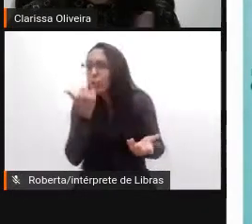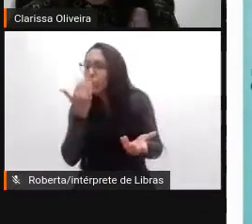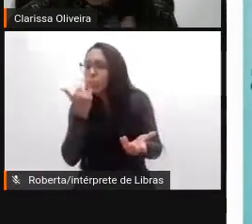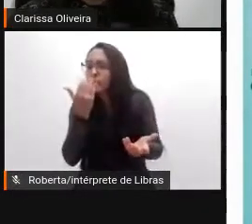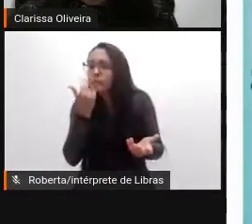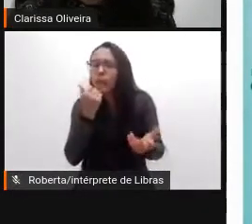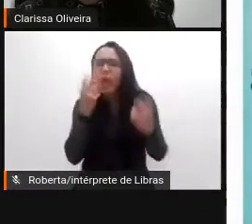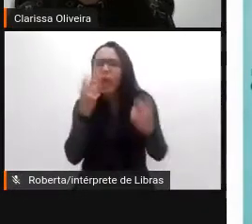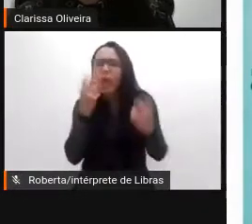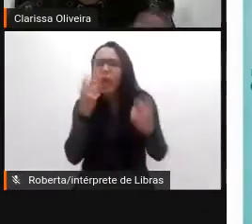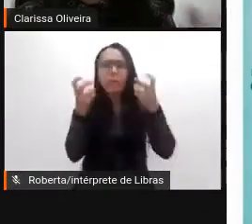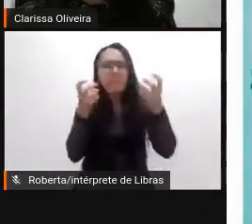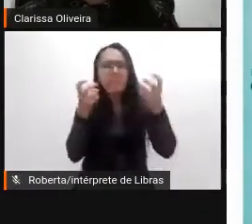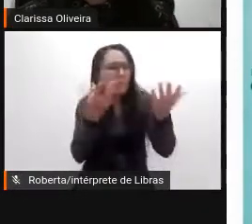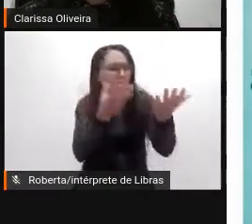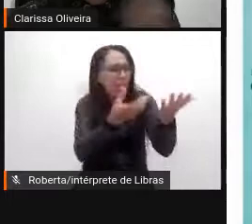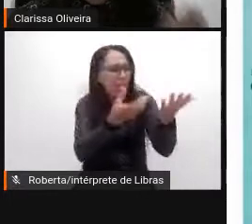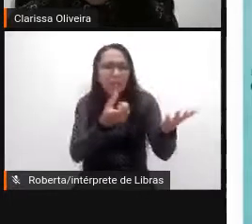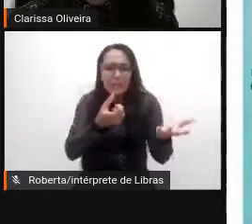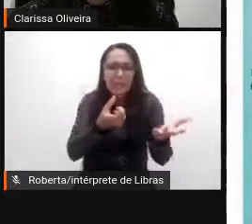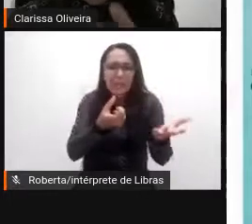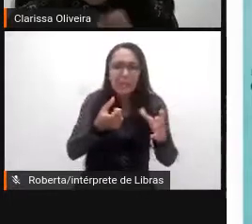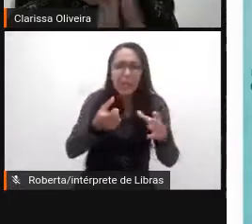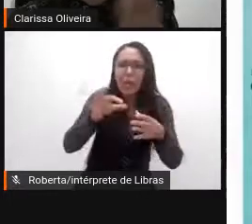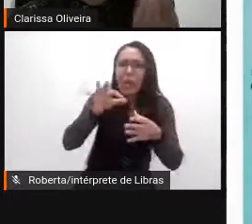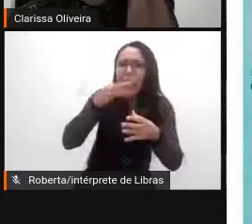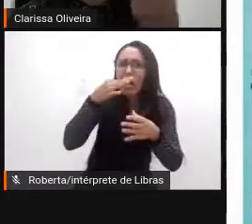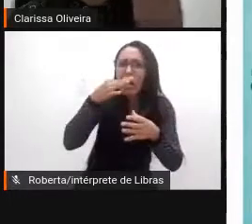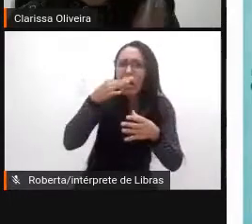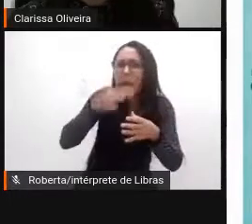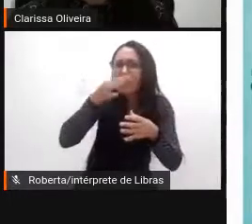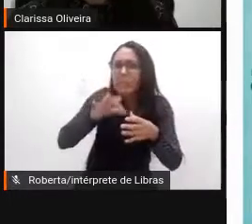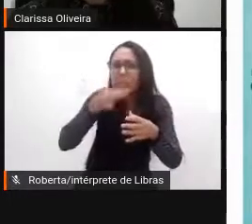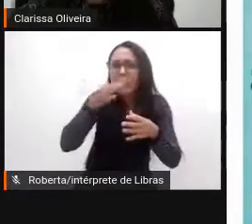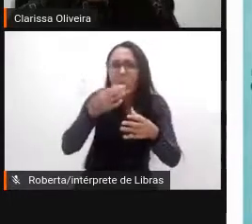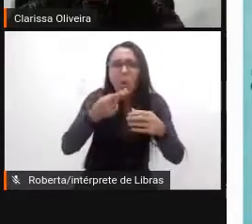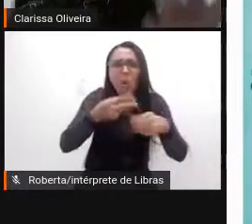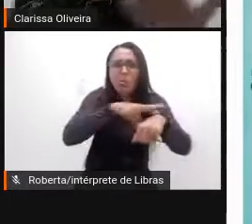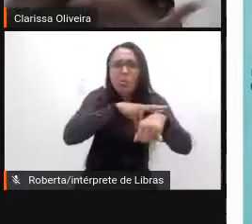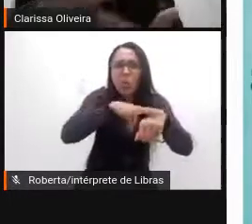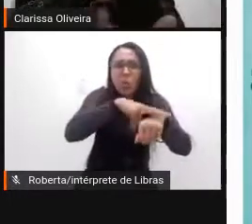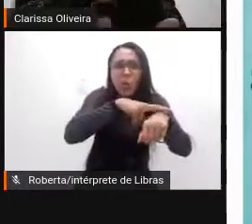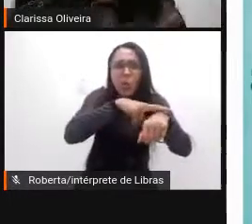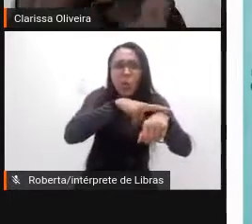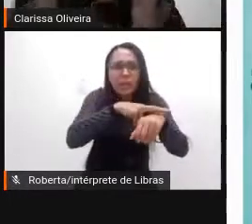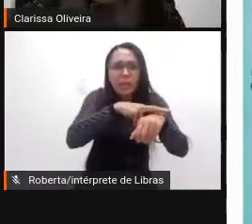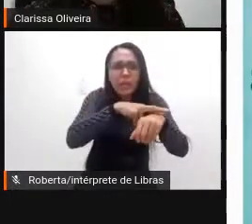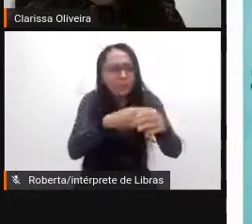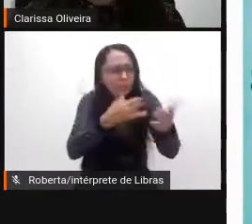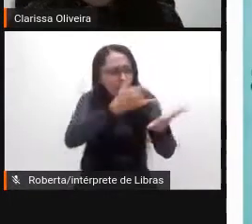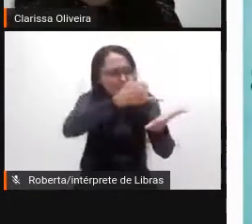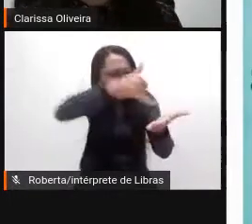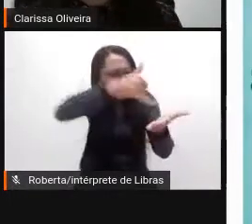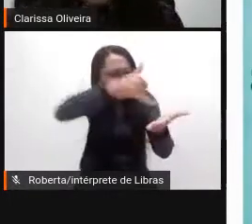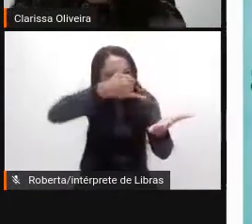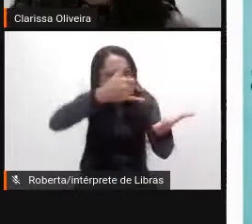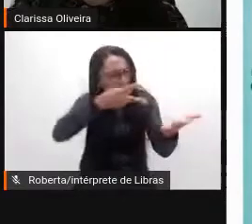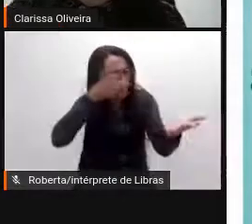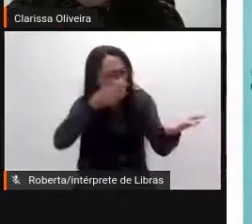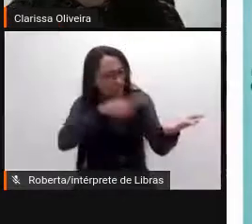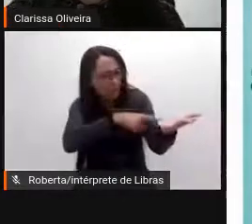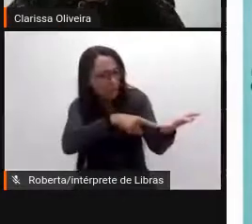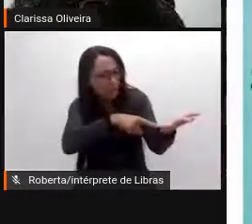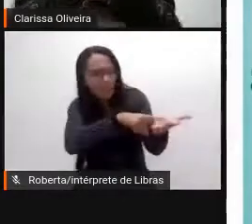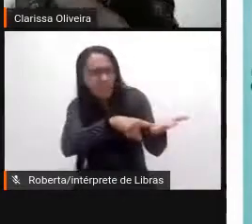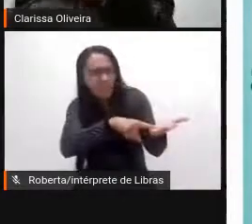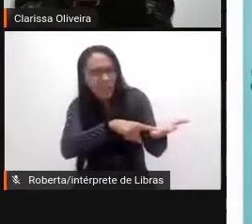tá cheia, um salgadinho ou um chocolate, tá cheia de resíduos ali. Se eu vi que ela tem sujeira